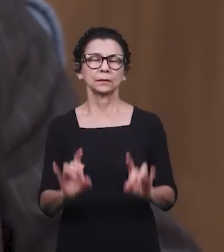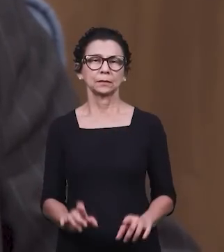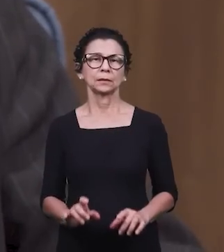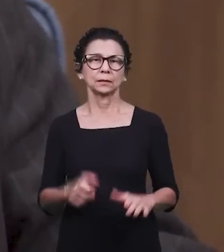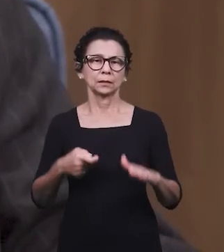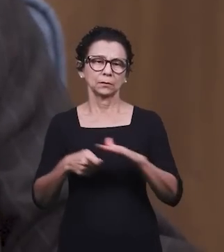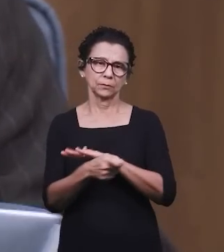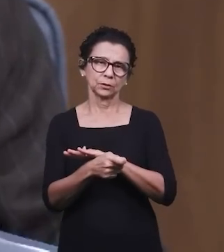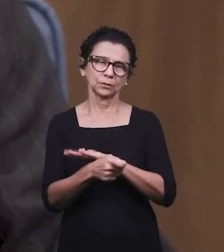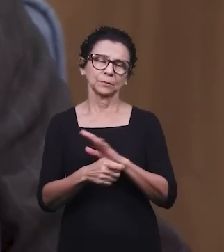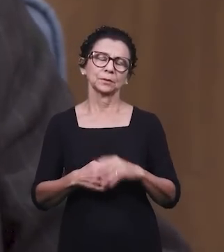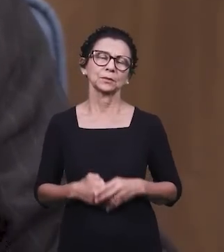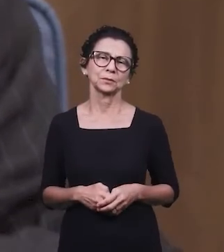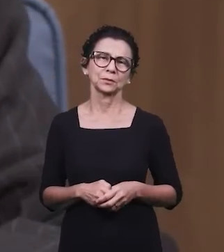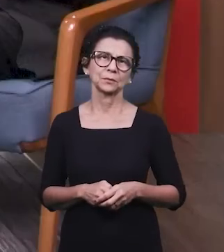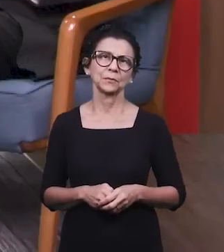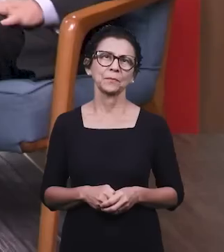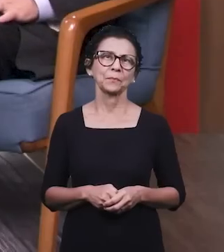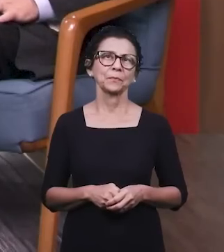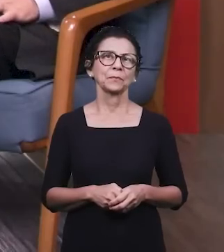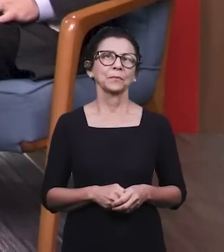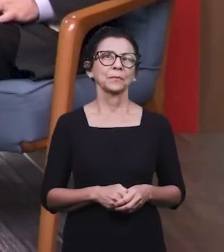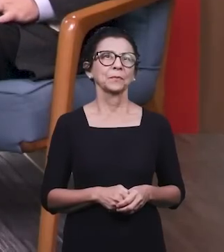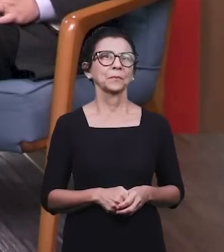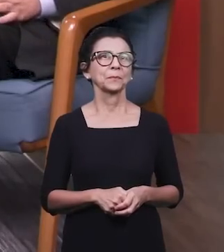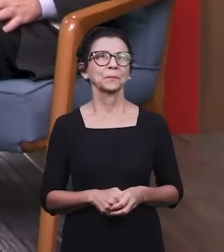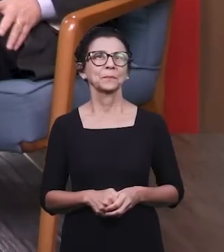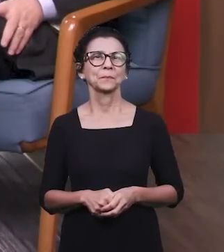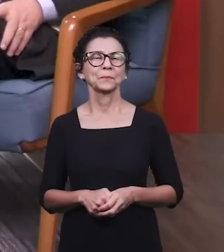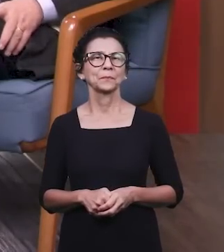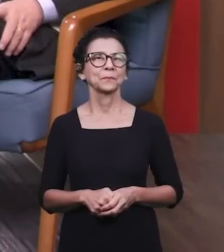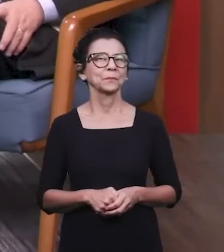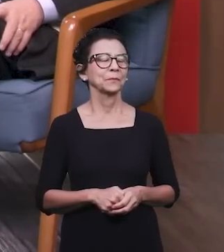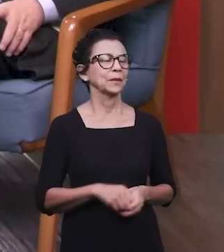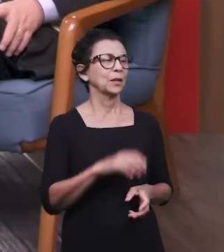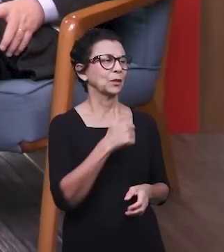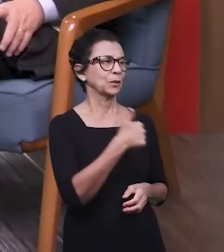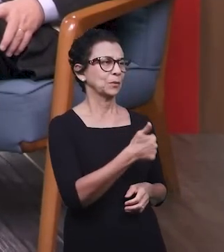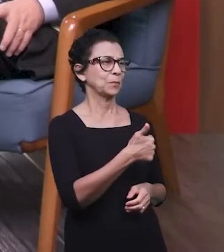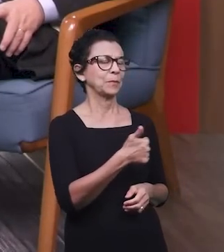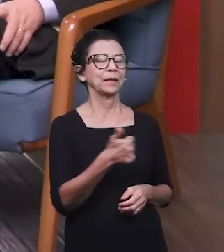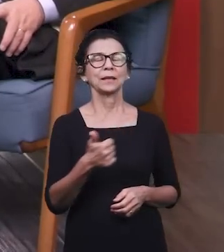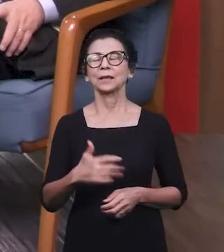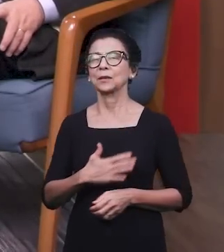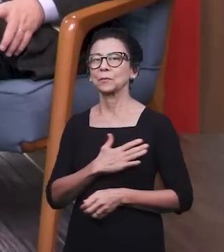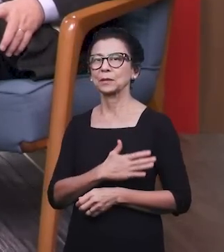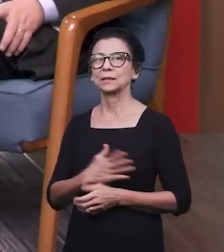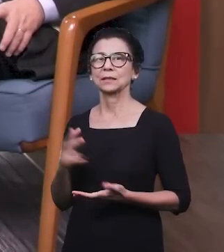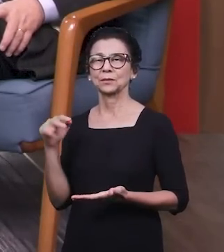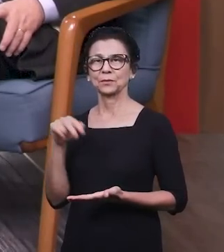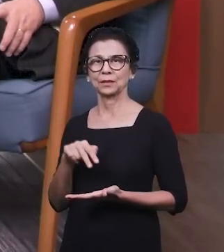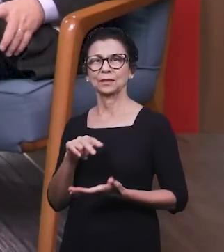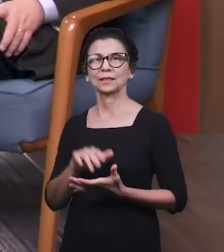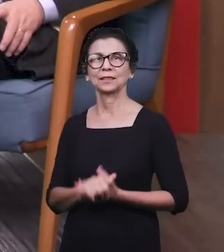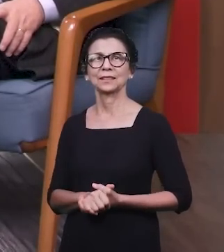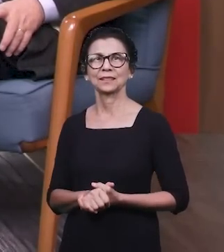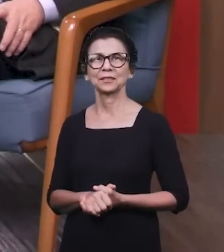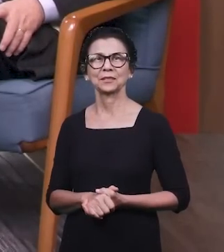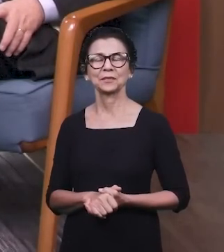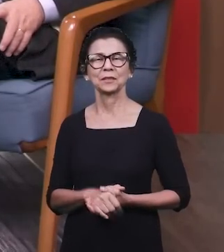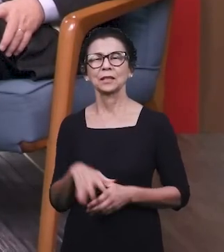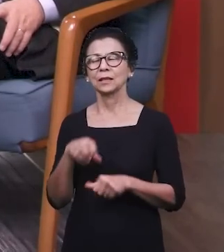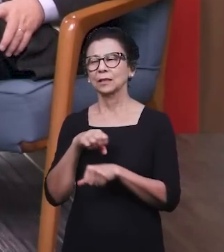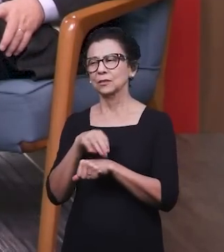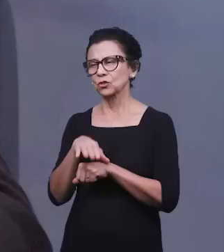investimento. E eu queria cumprimentar Daniel, tudo bem? Tudo bem, prazer estar aqui, falar para vocês um pouquinho